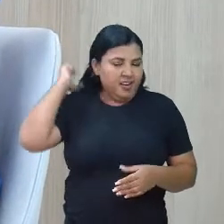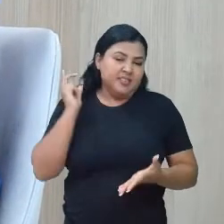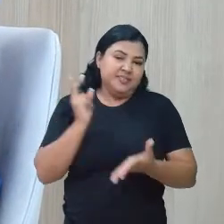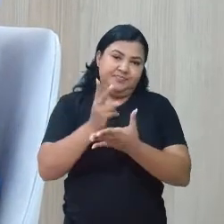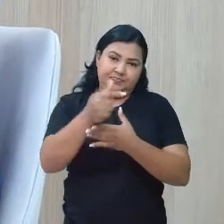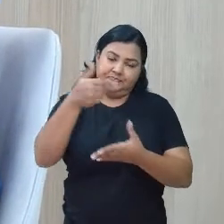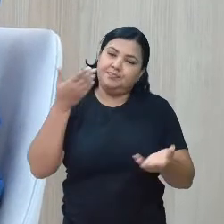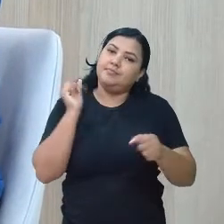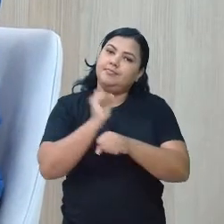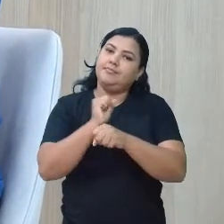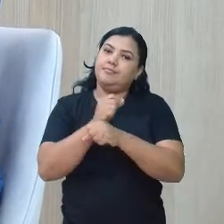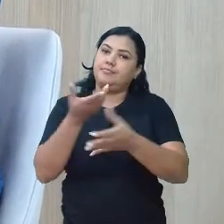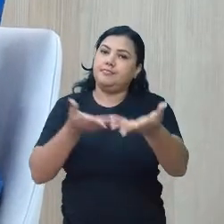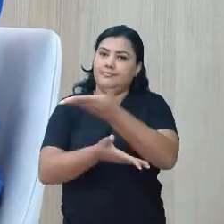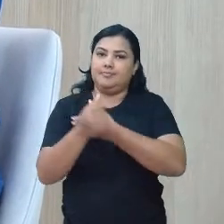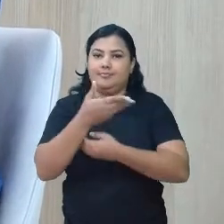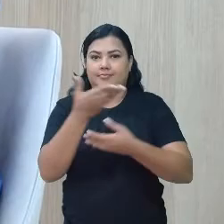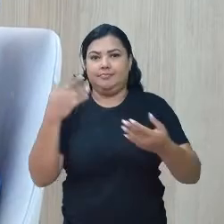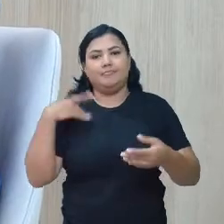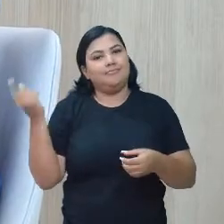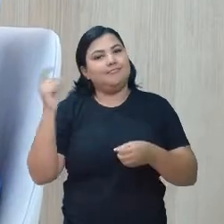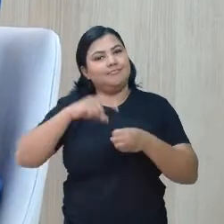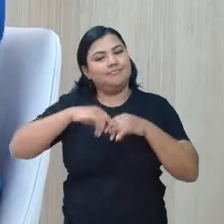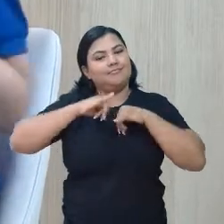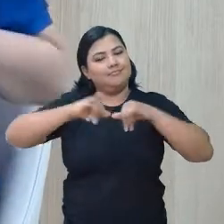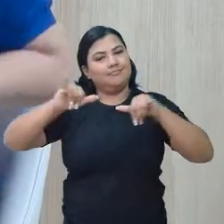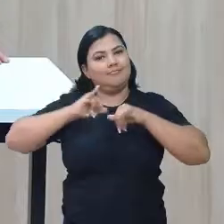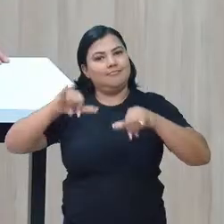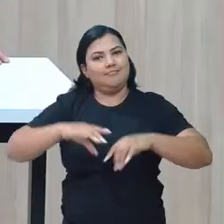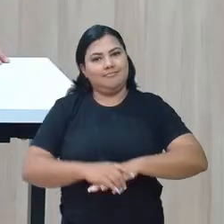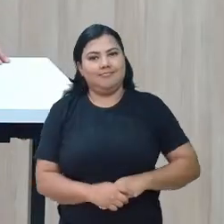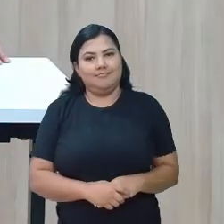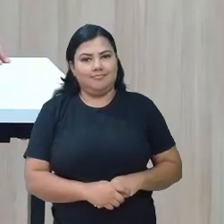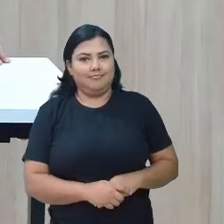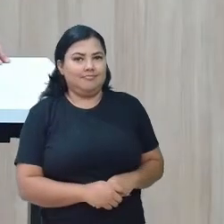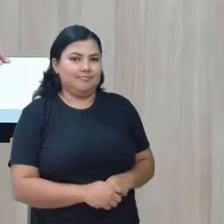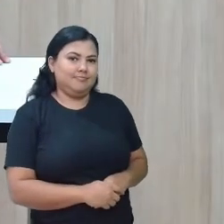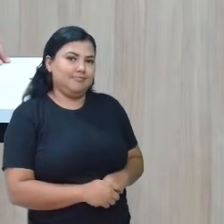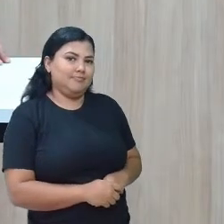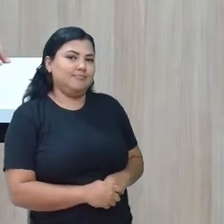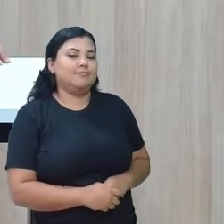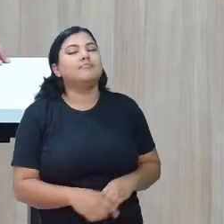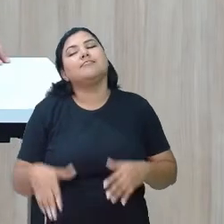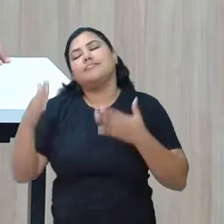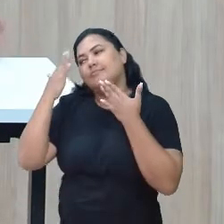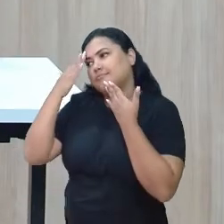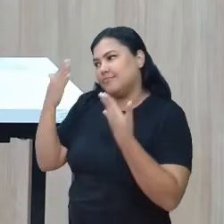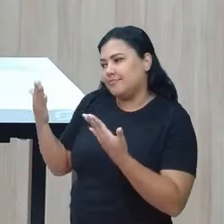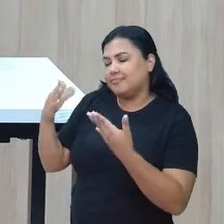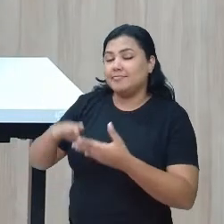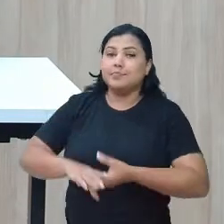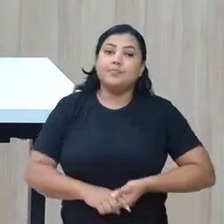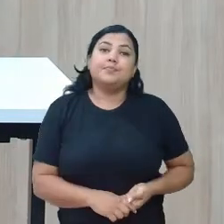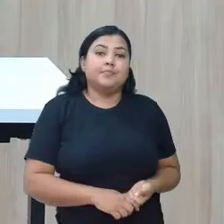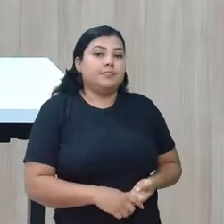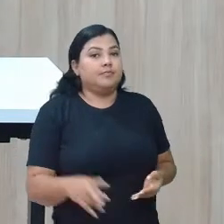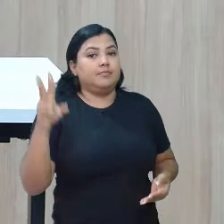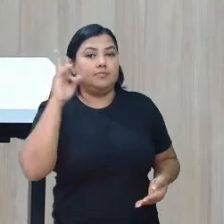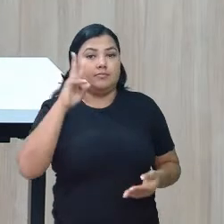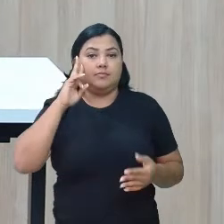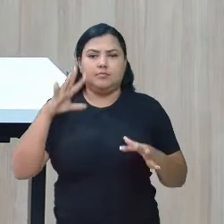vocês e já eu volto com algum outro comentário. Vai lá, professor. Valeu, Briane. Então, lembrando, né, que todas